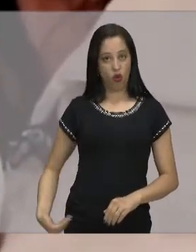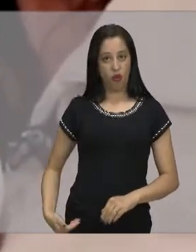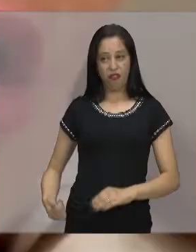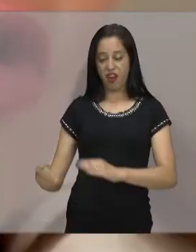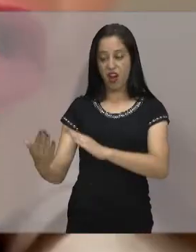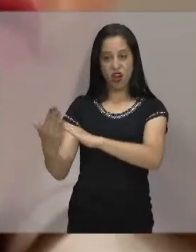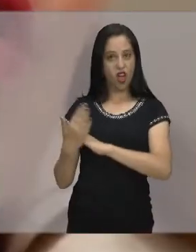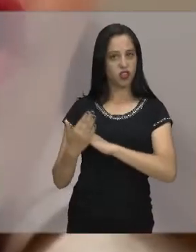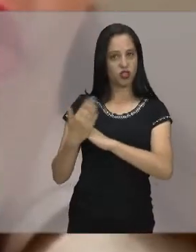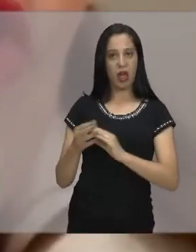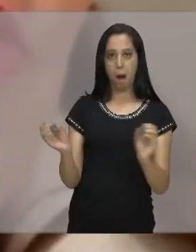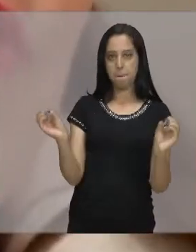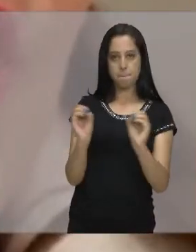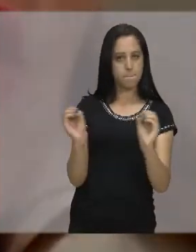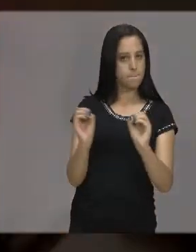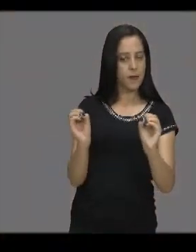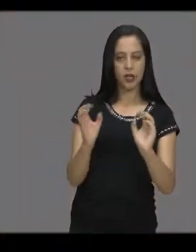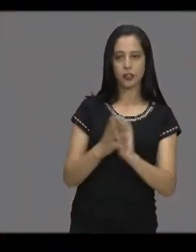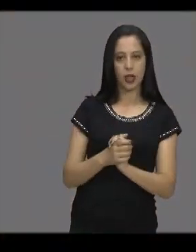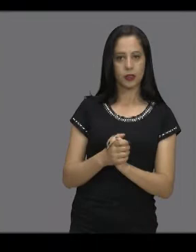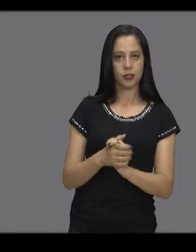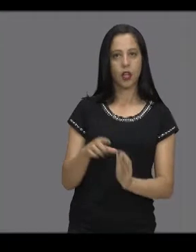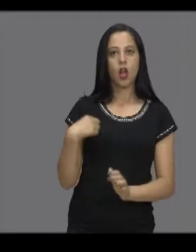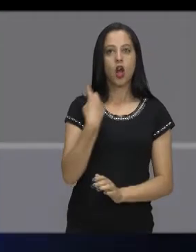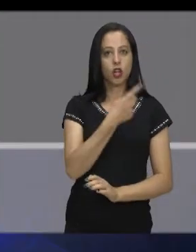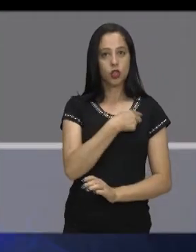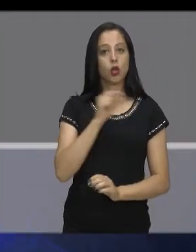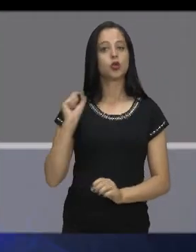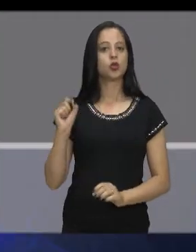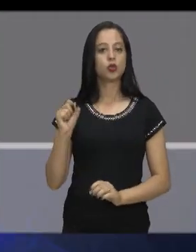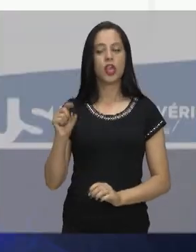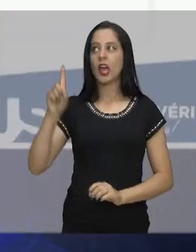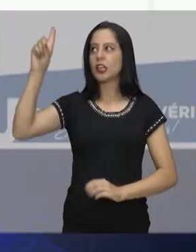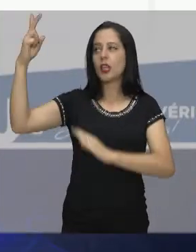nenhuma instituição. A gente vive literalmente da providência de Deus.